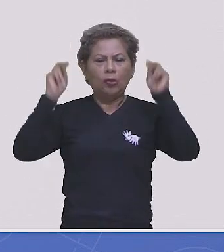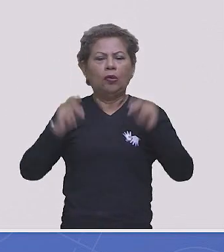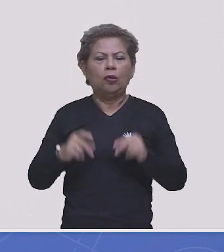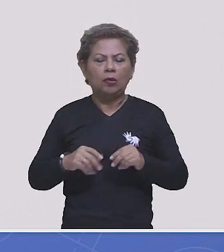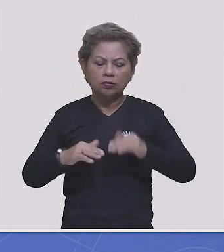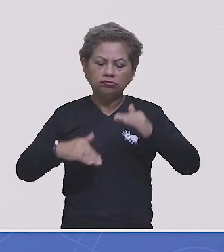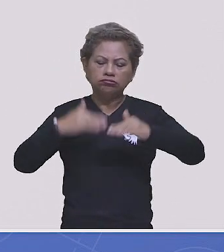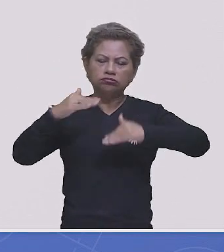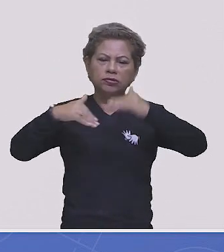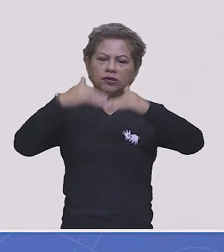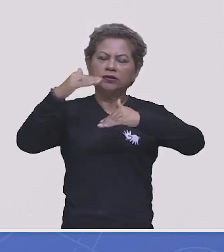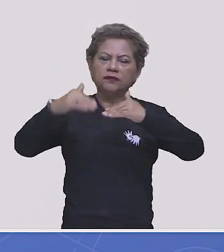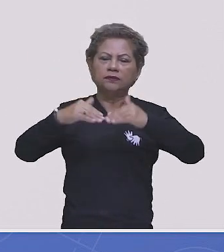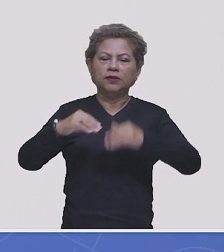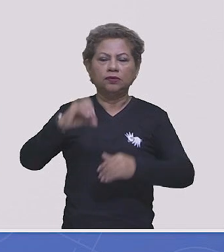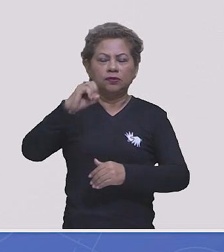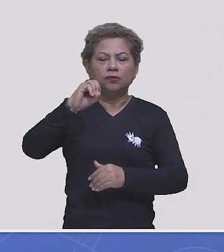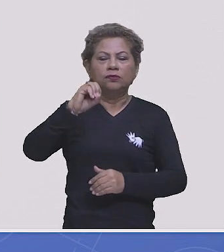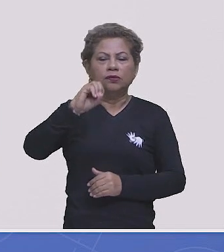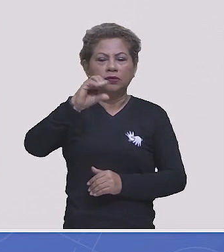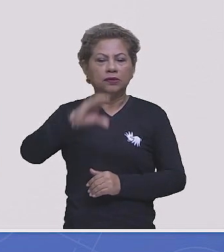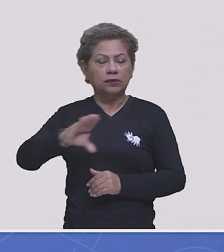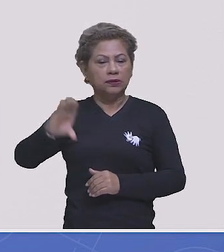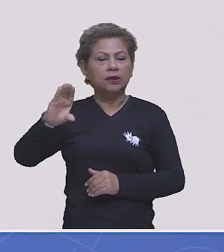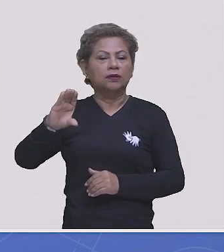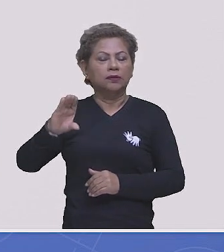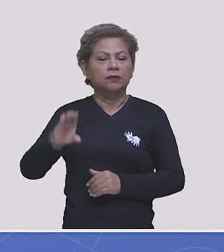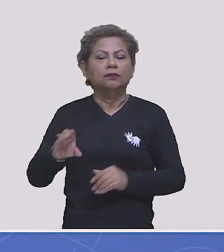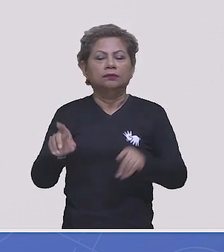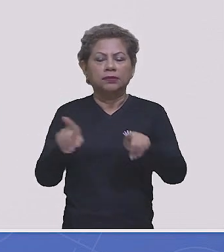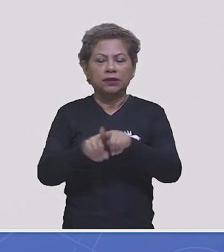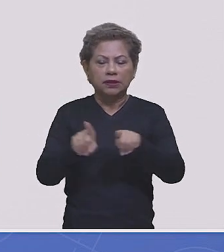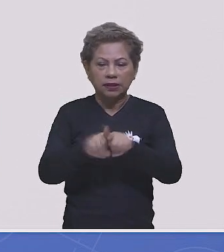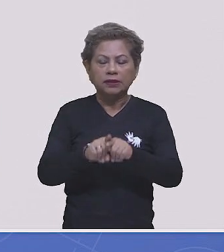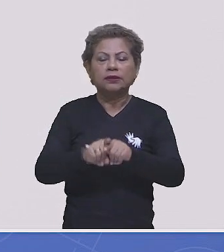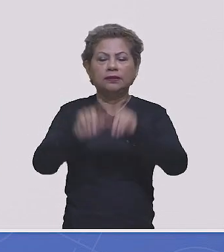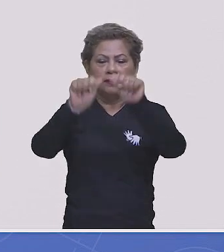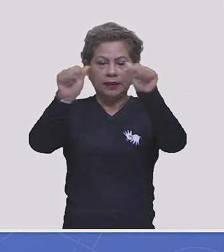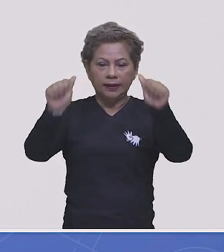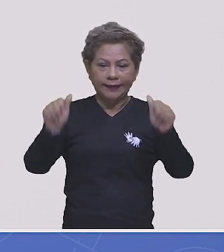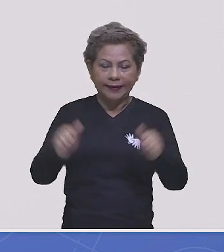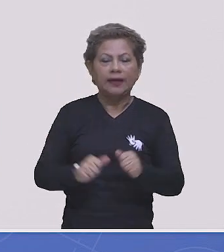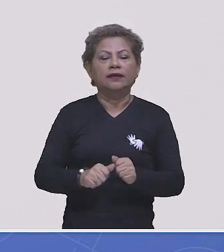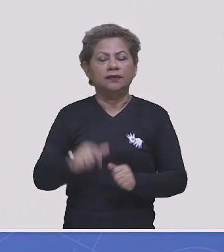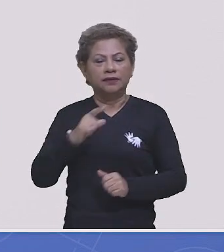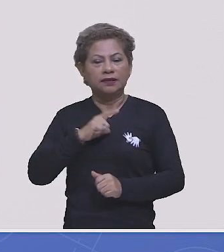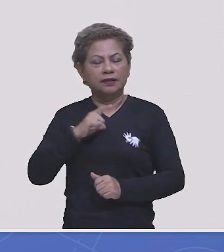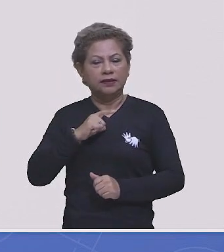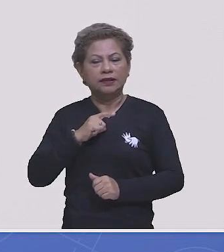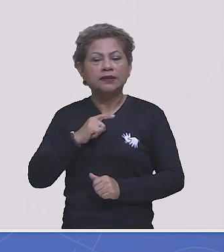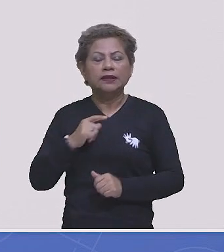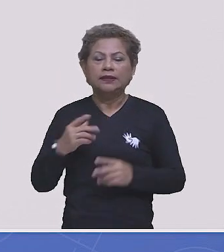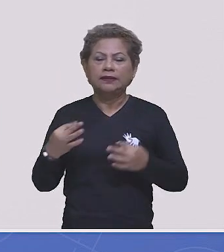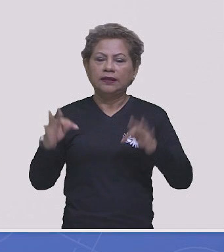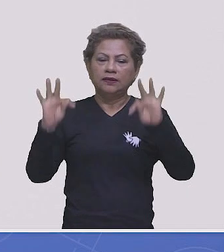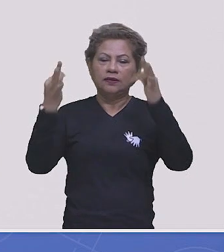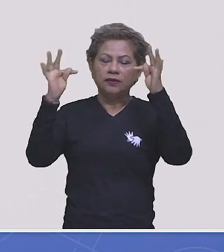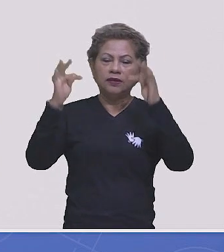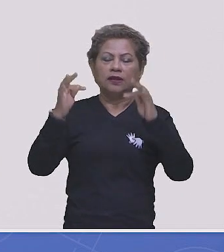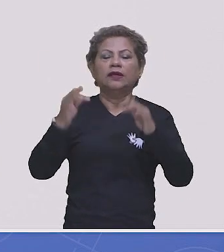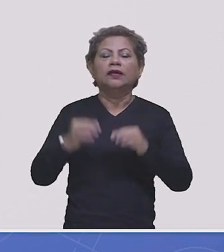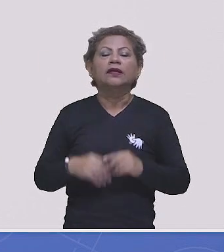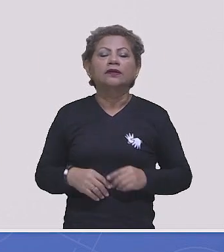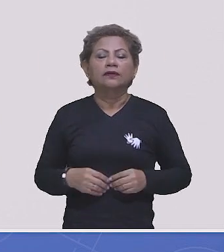mundo ocidental, não só na arte, mas também no direito, na tecnologia, nas formas de governo,